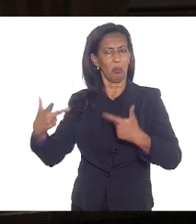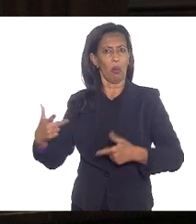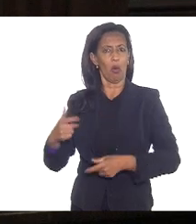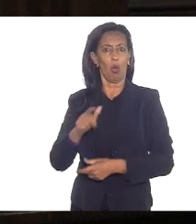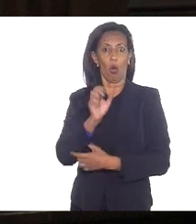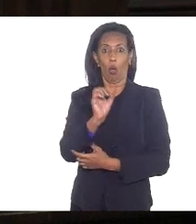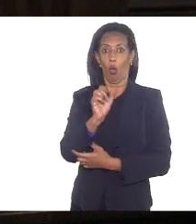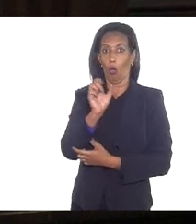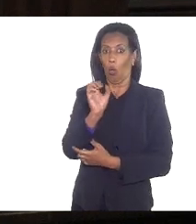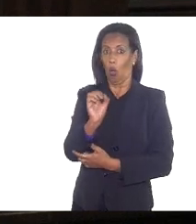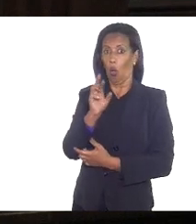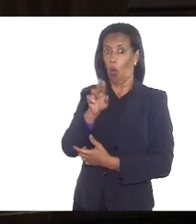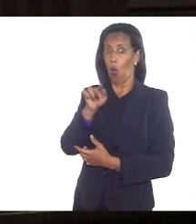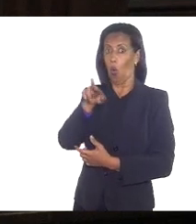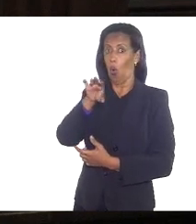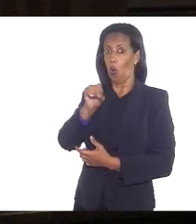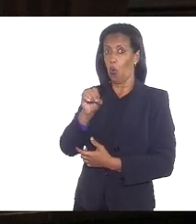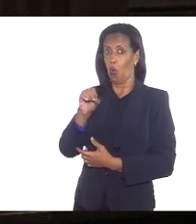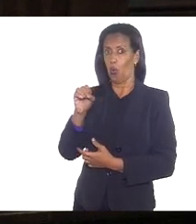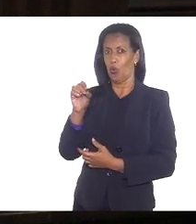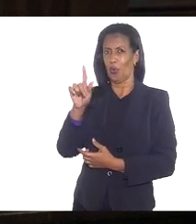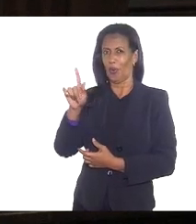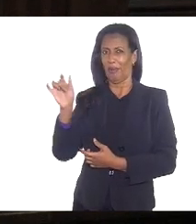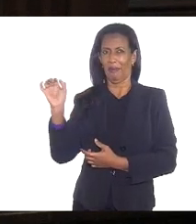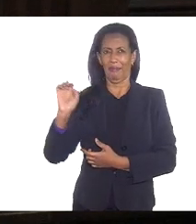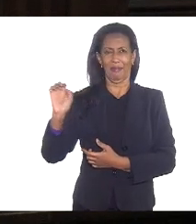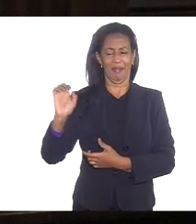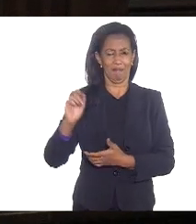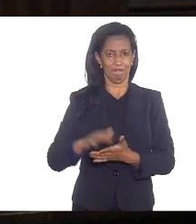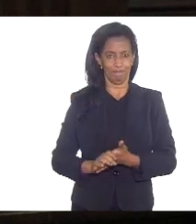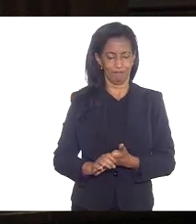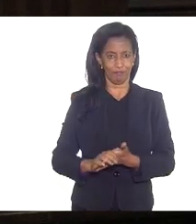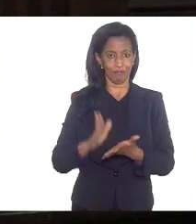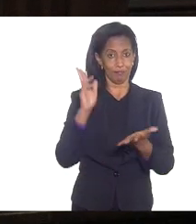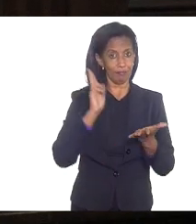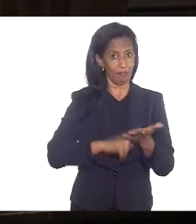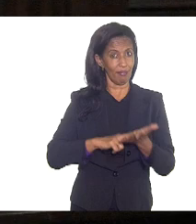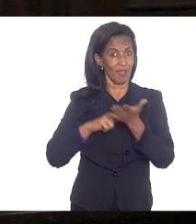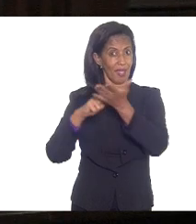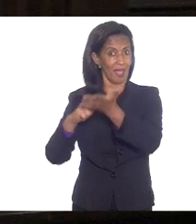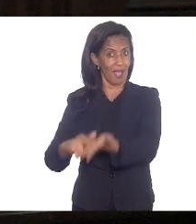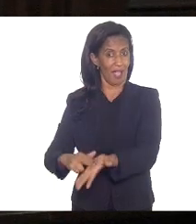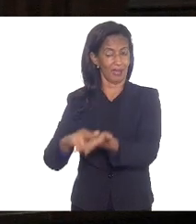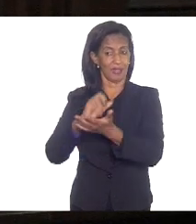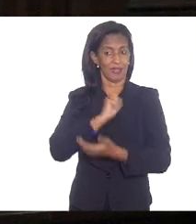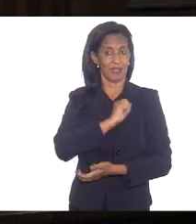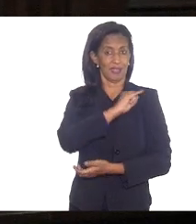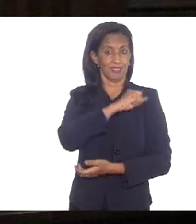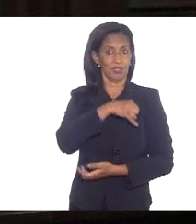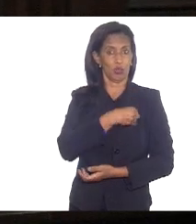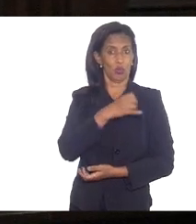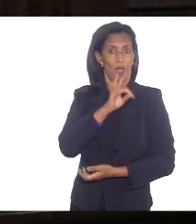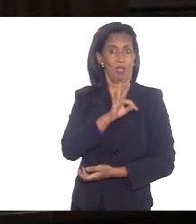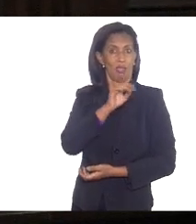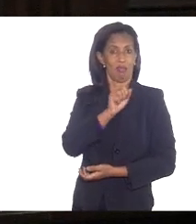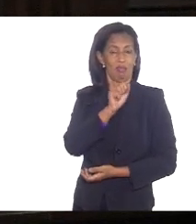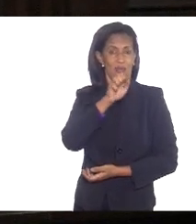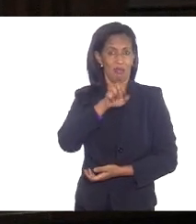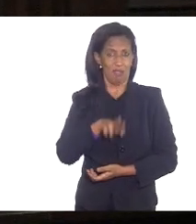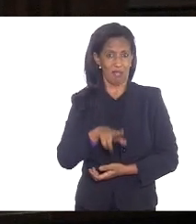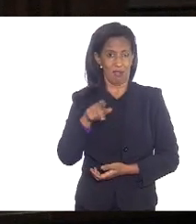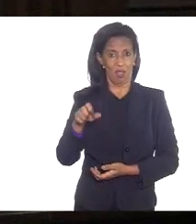gay. Carta de São Judas Tadeu. Da mesma forma, Sodoma, Gomorra e as